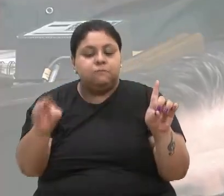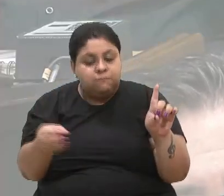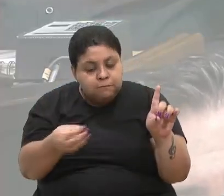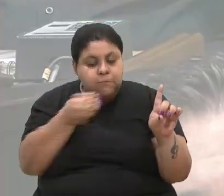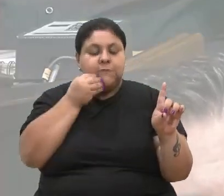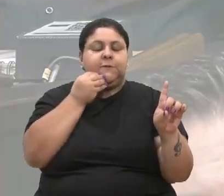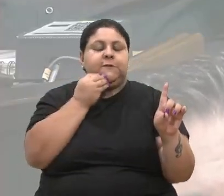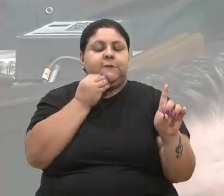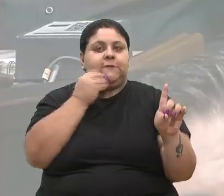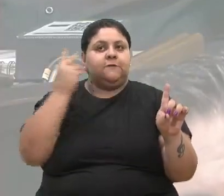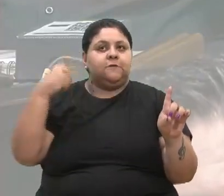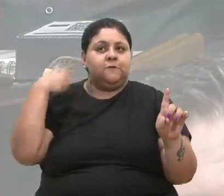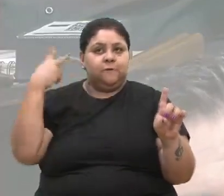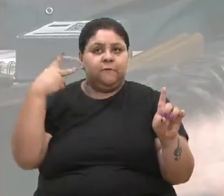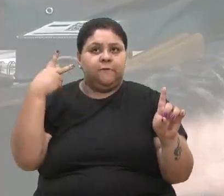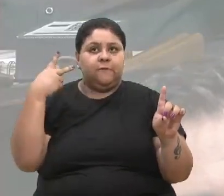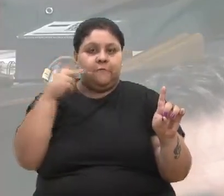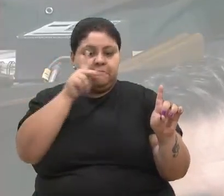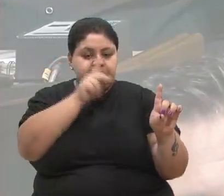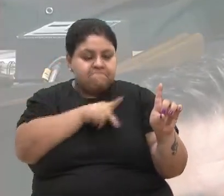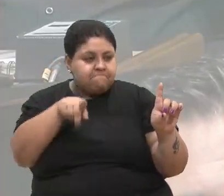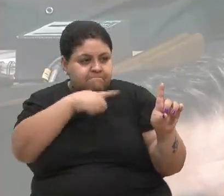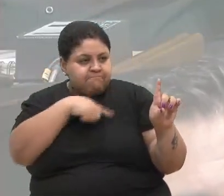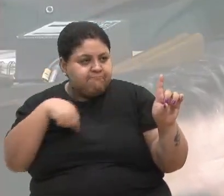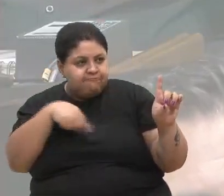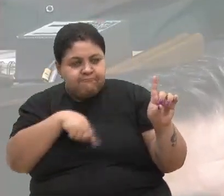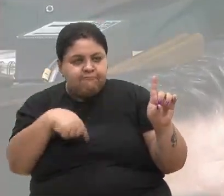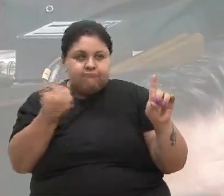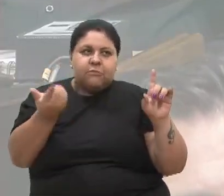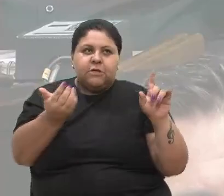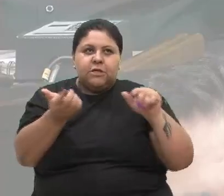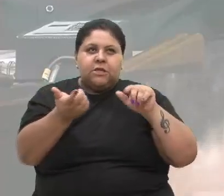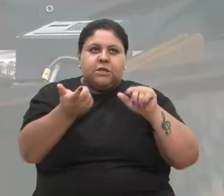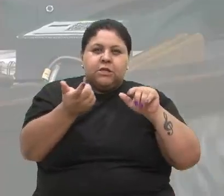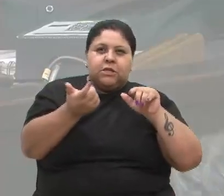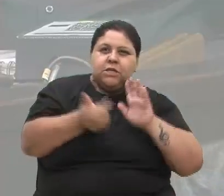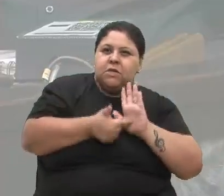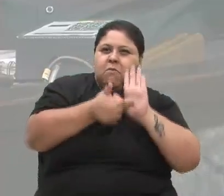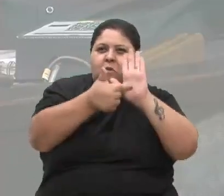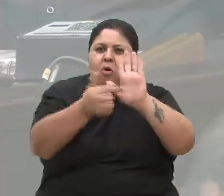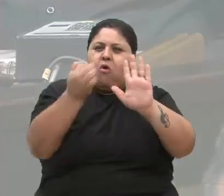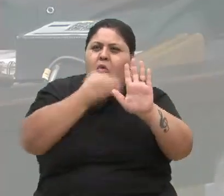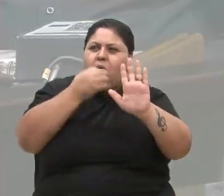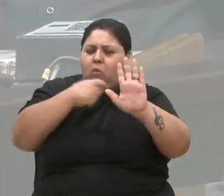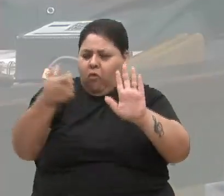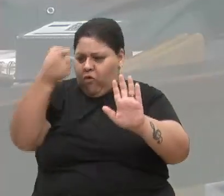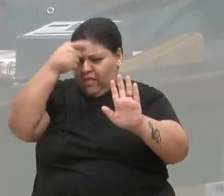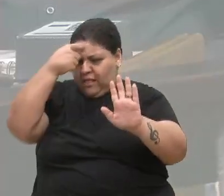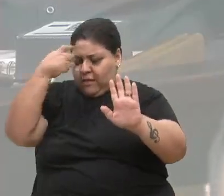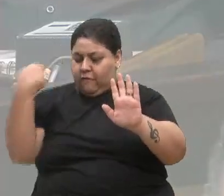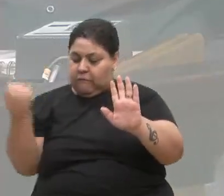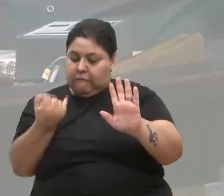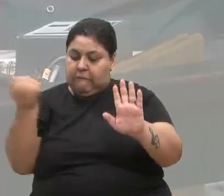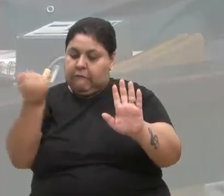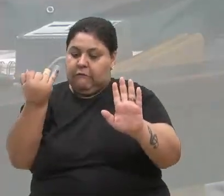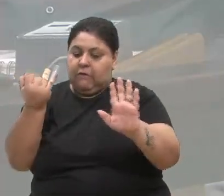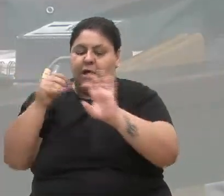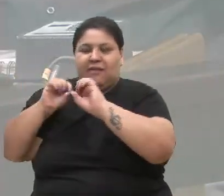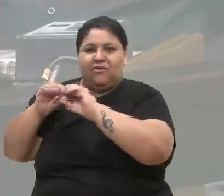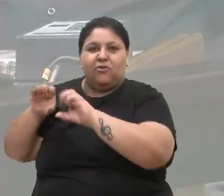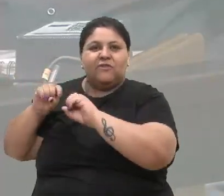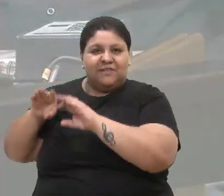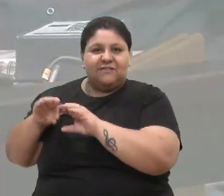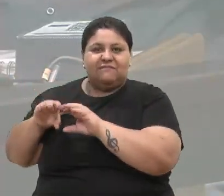oportunidade, vereador Zanquim, de proporcionar a Caxias do Sul o entendimento de quanto é importante a educação,